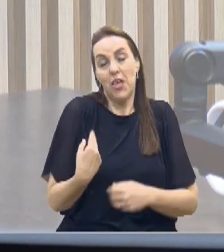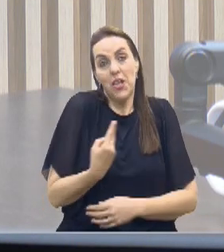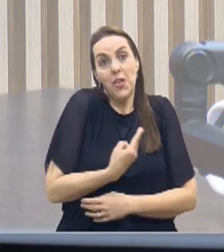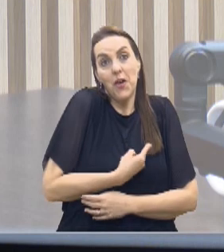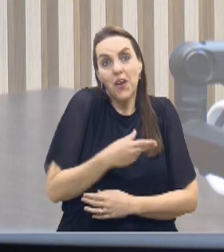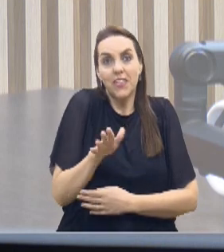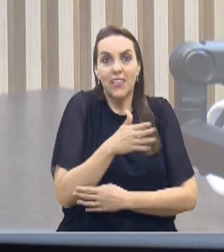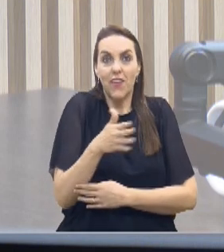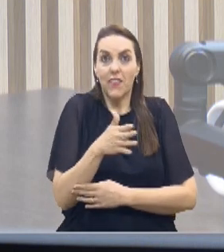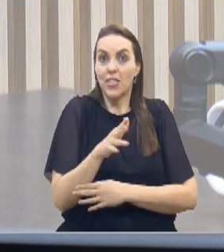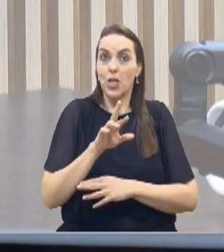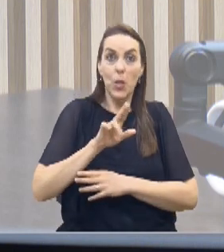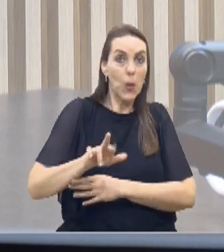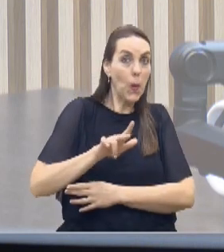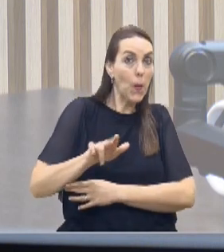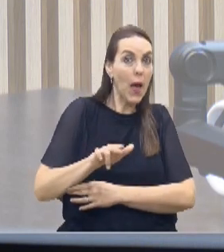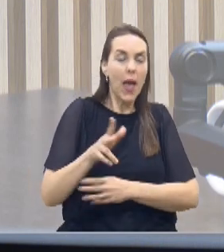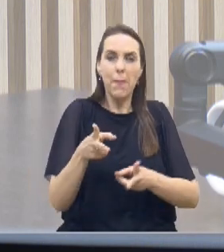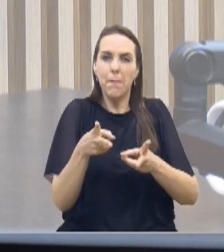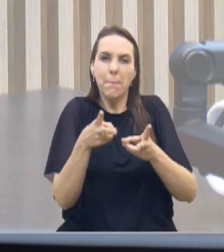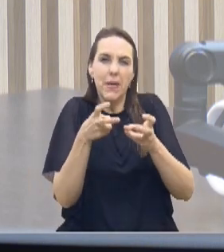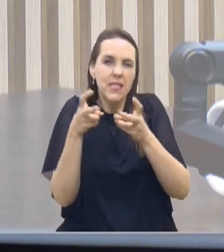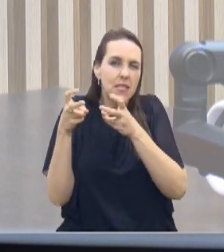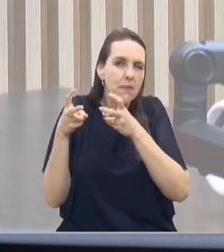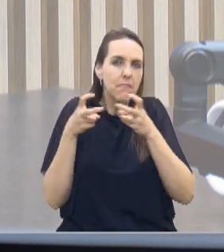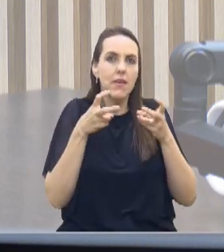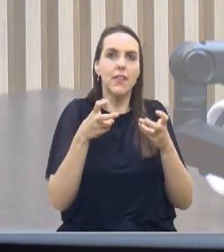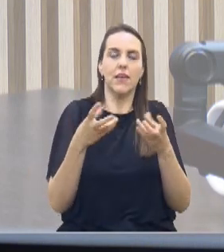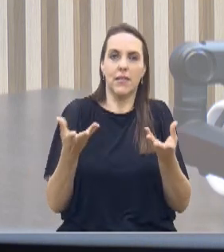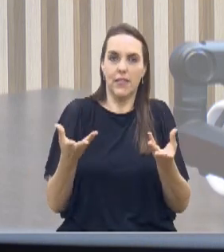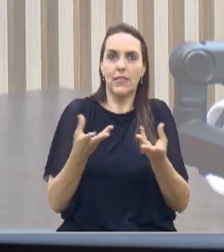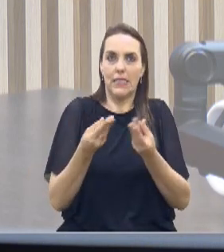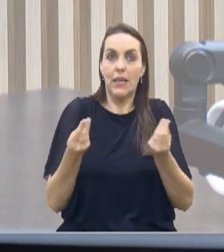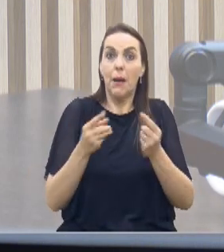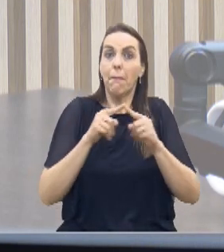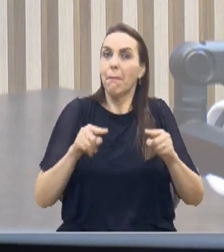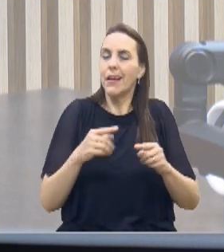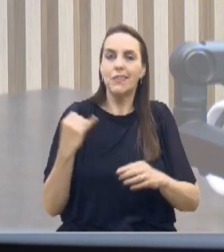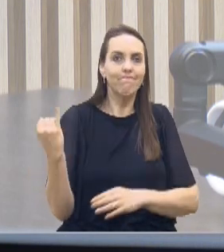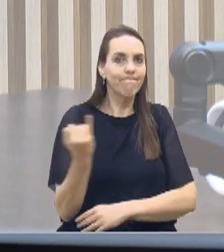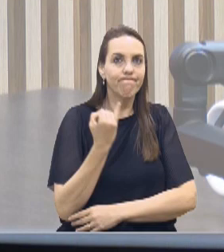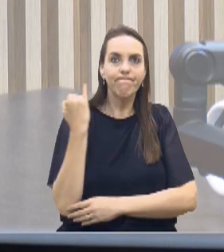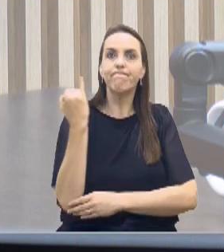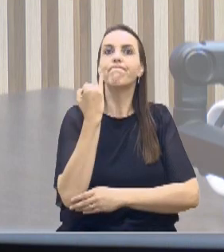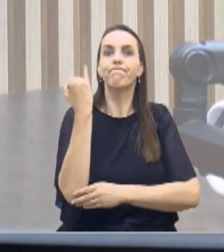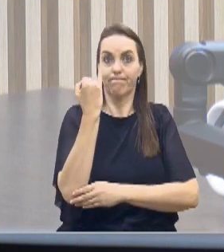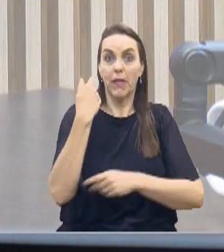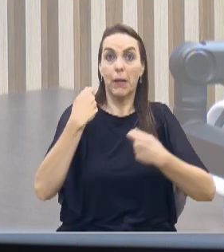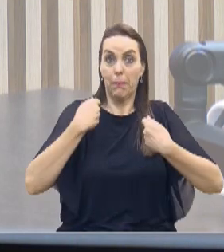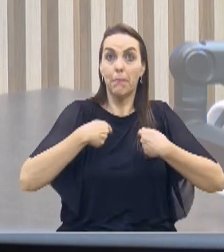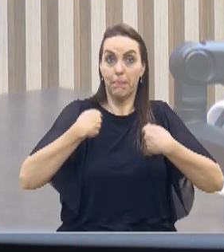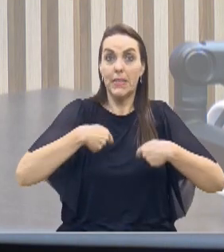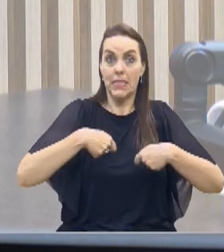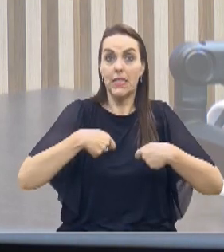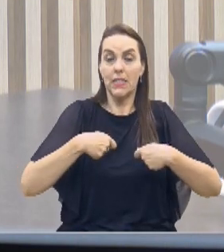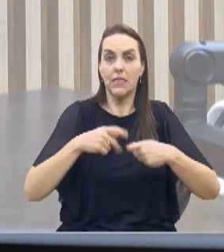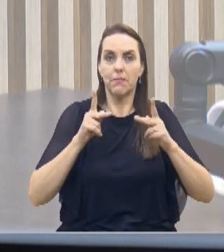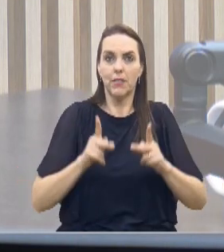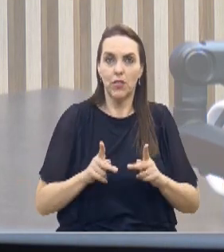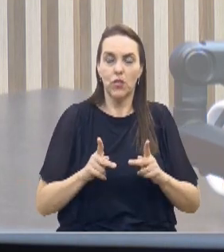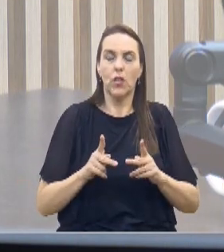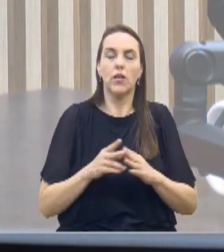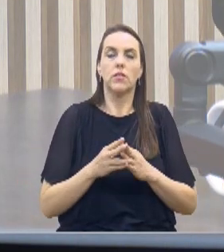não sejam assim tão visíveis, tão perceptíveis, mas elas são muito importantes para quem precisa delas. A gente